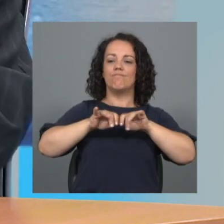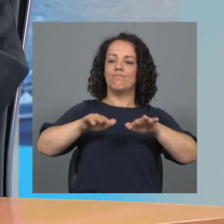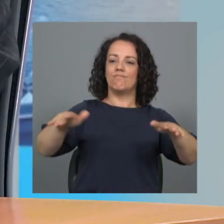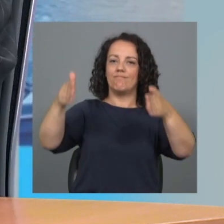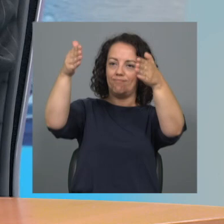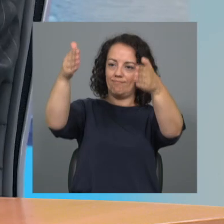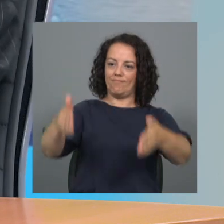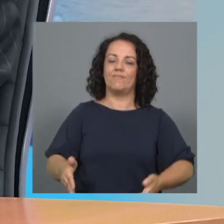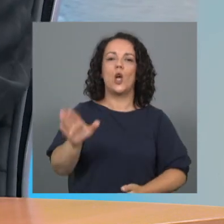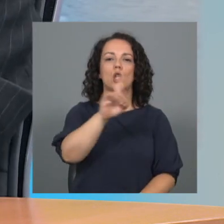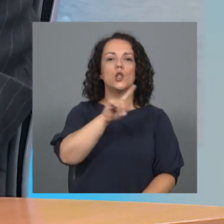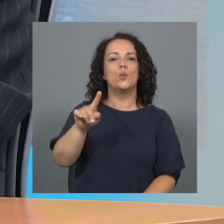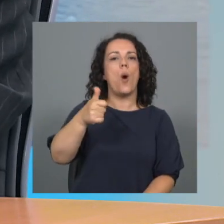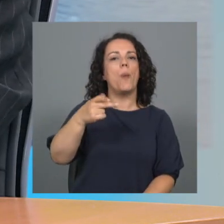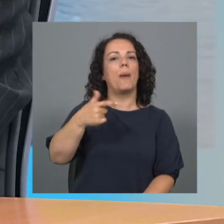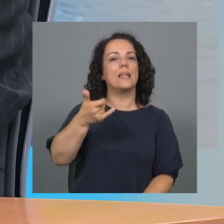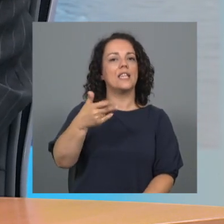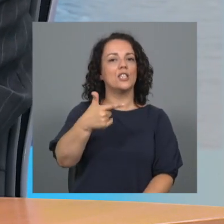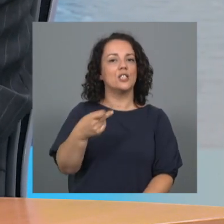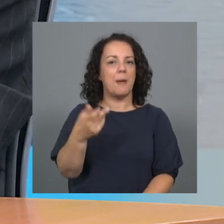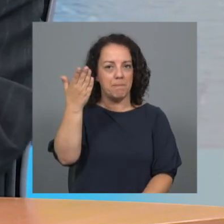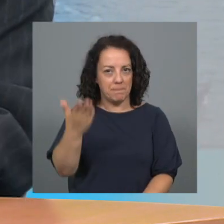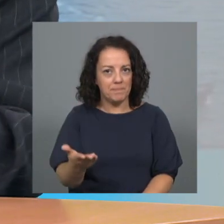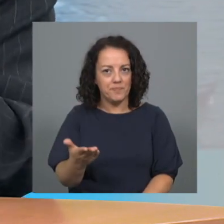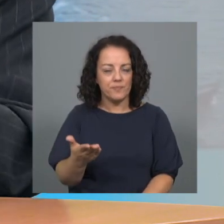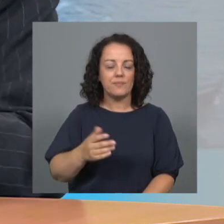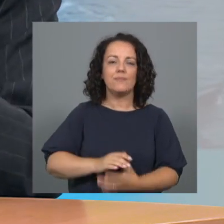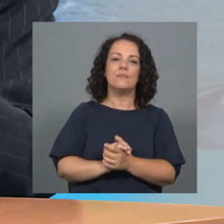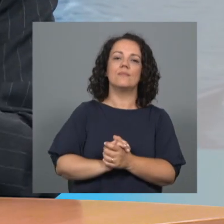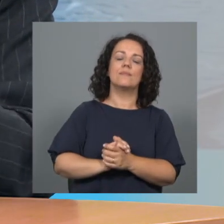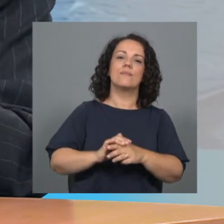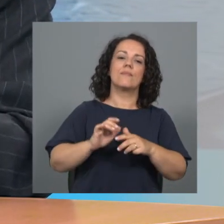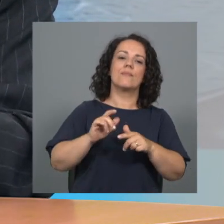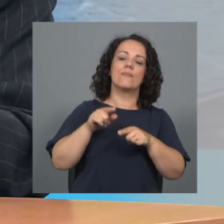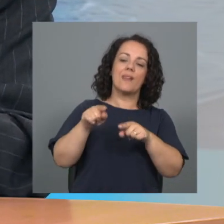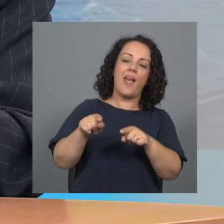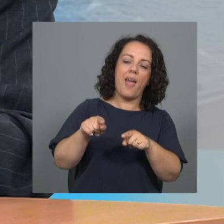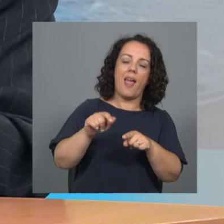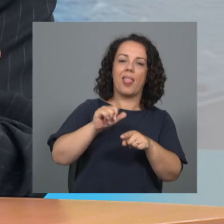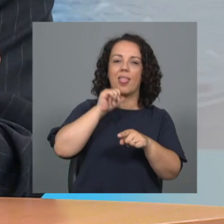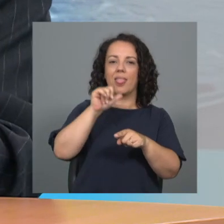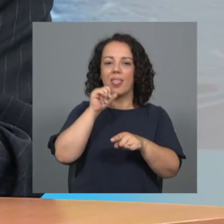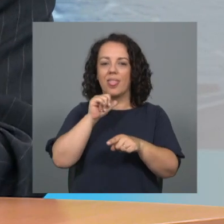da figura de João Batista. E, portanto, recorre-se muito a estes elementos de